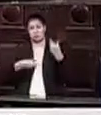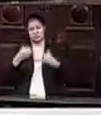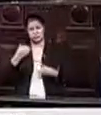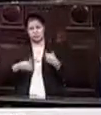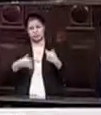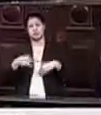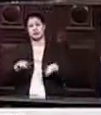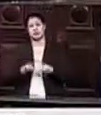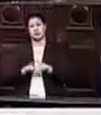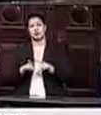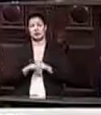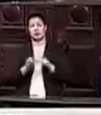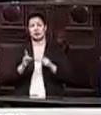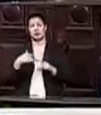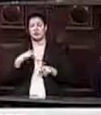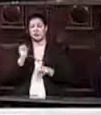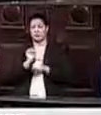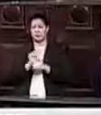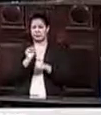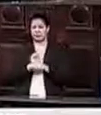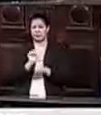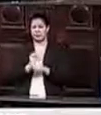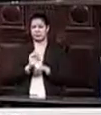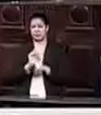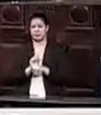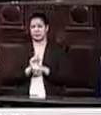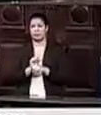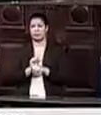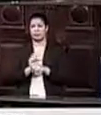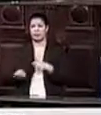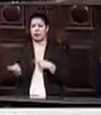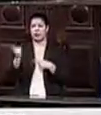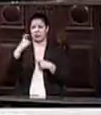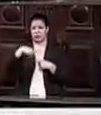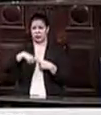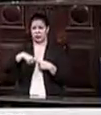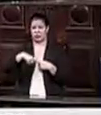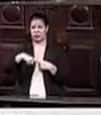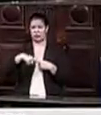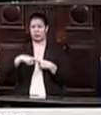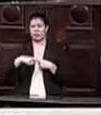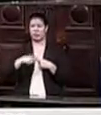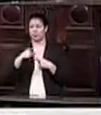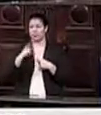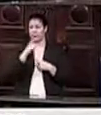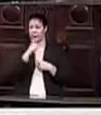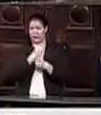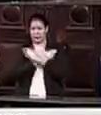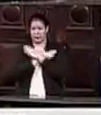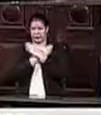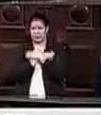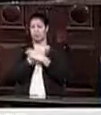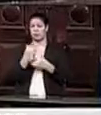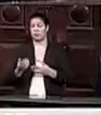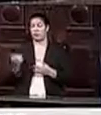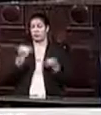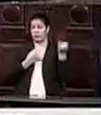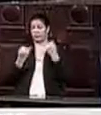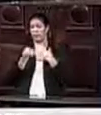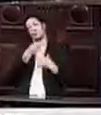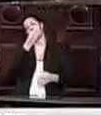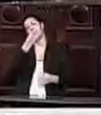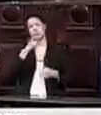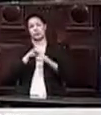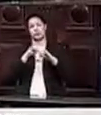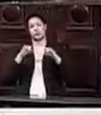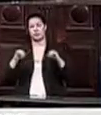considerações, e esperando que no nosso retorno desse feriado tenhamos boas notícias e que